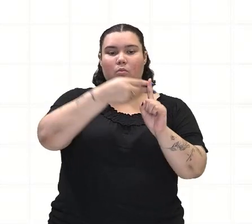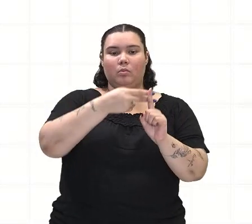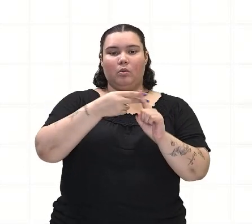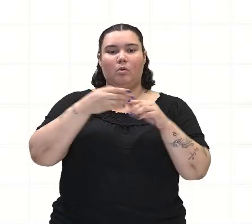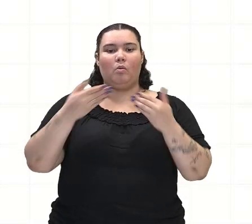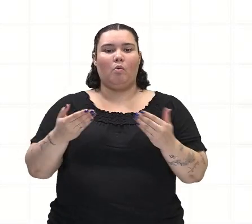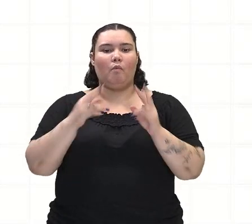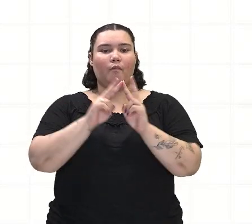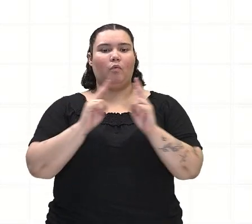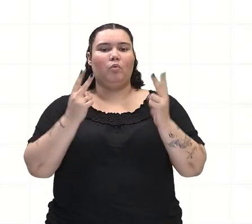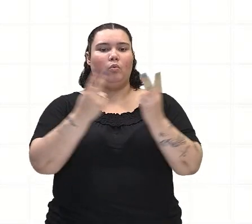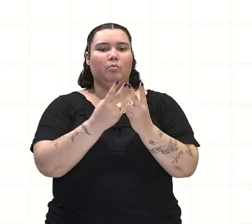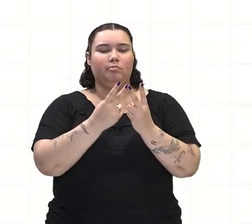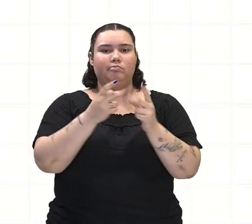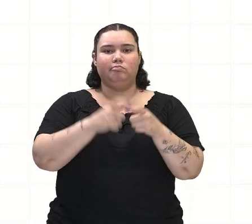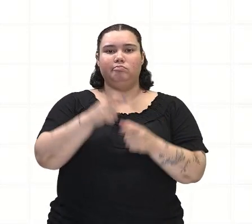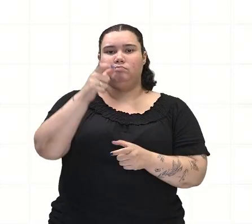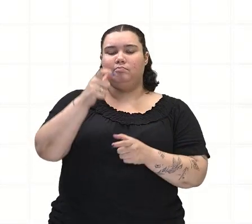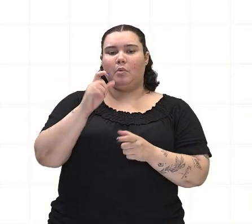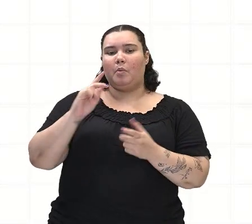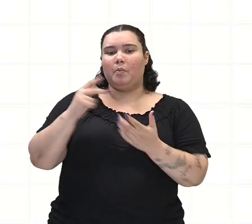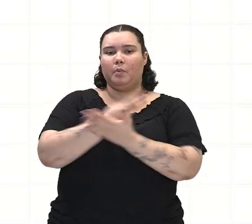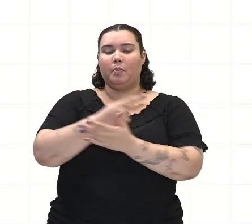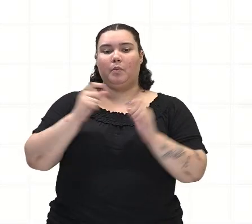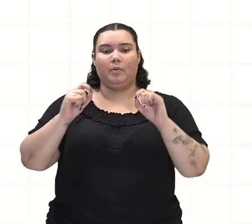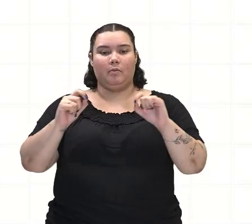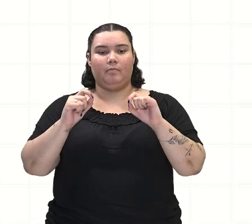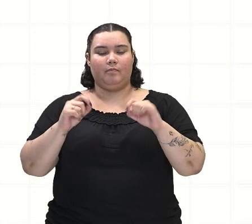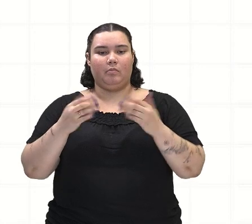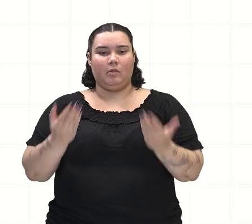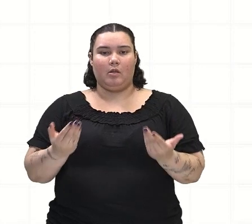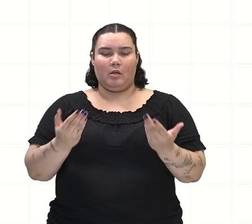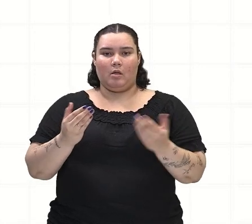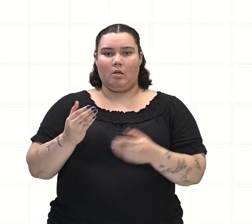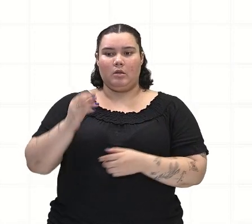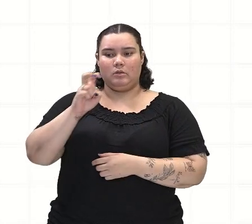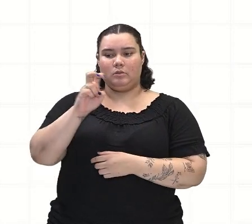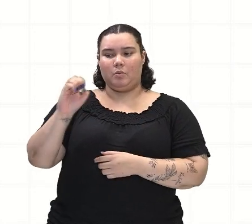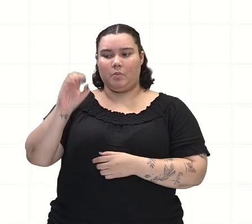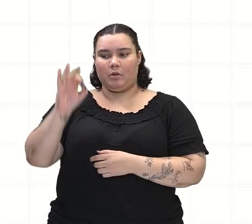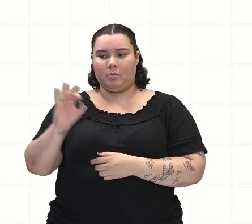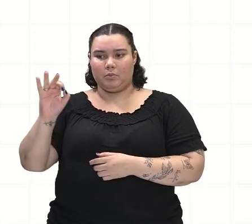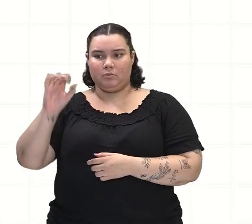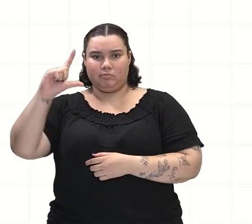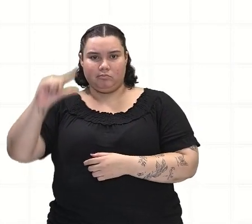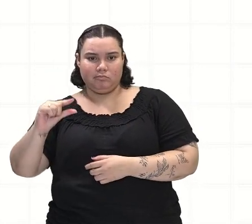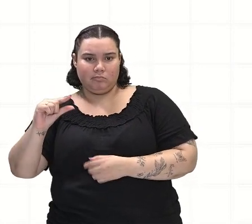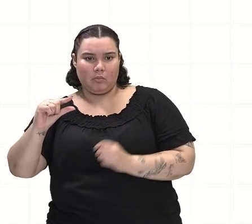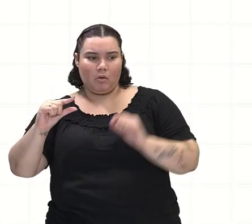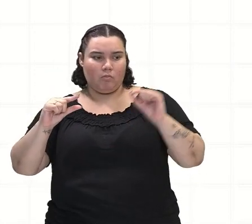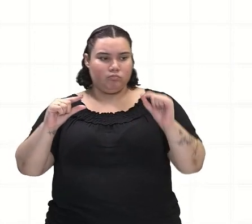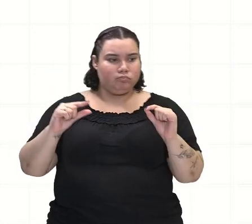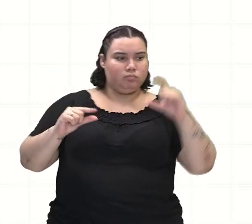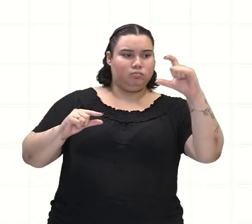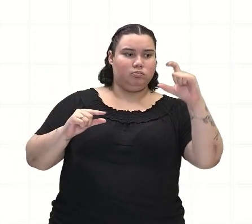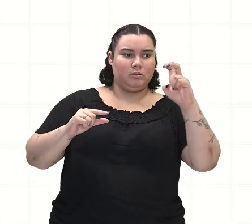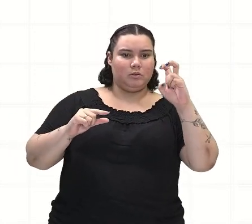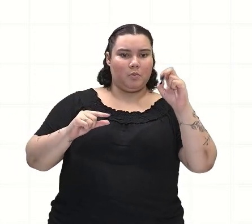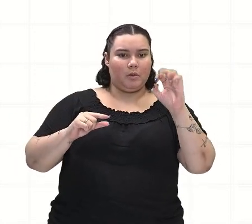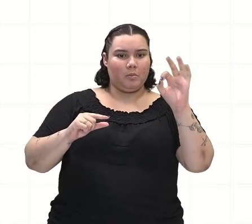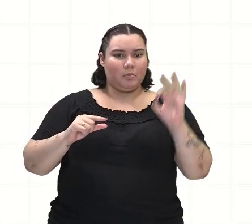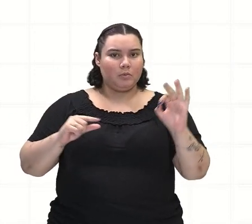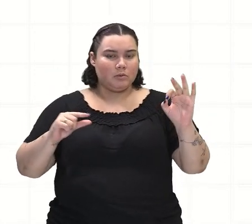vai acontecer com o volume do cilindro, né? Será se ele vai ser reduzido pela metade, ou será se ele vai aumentar